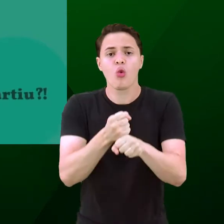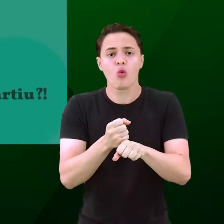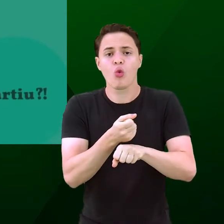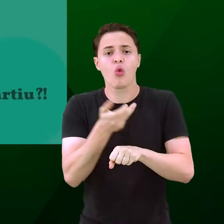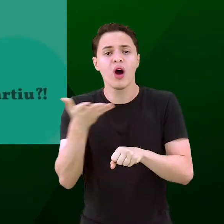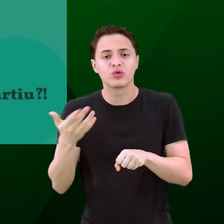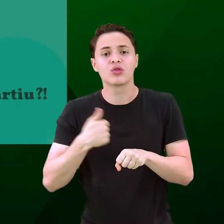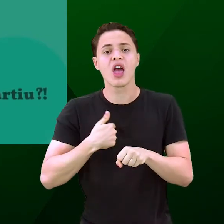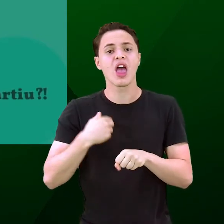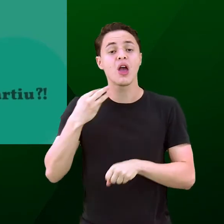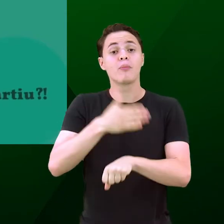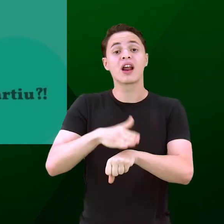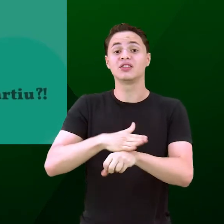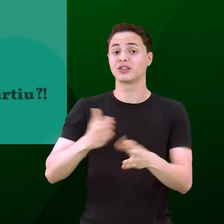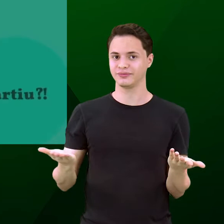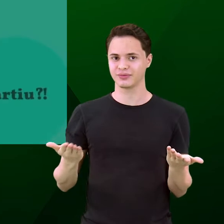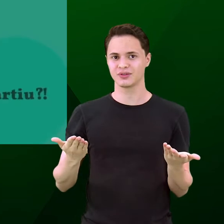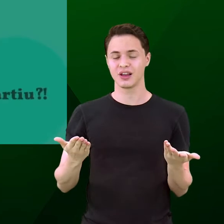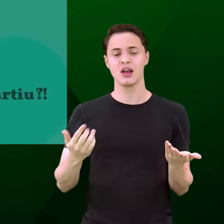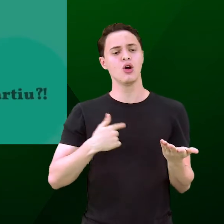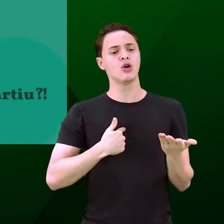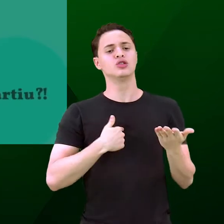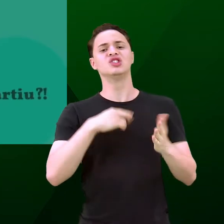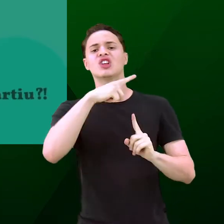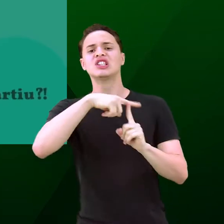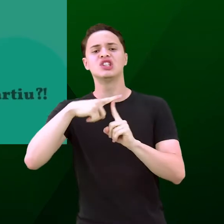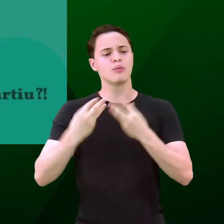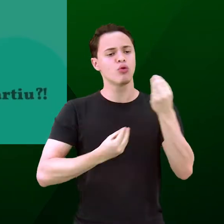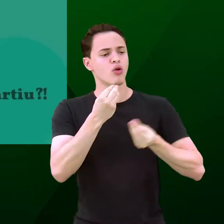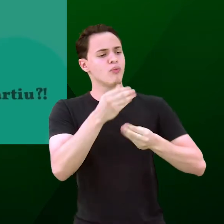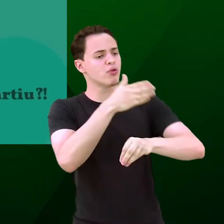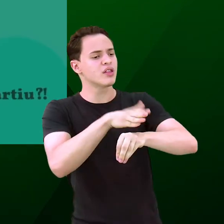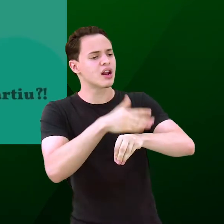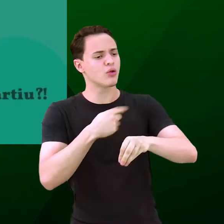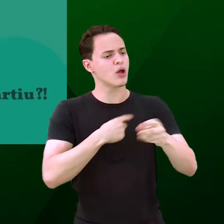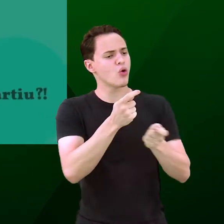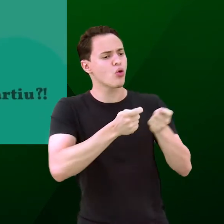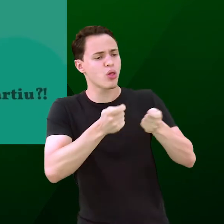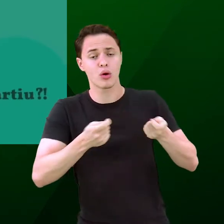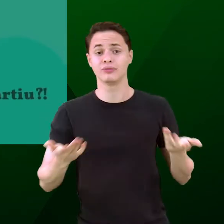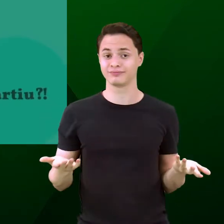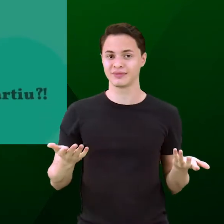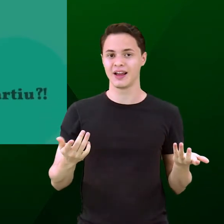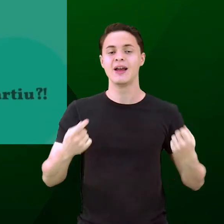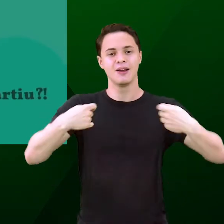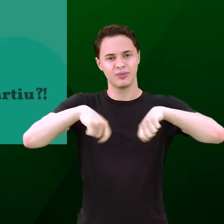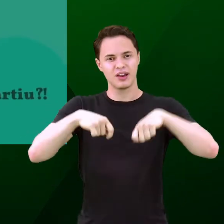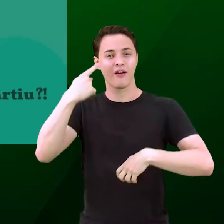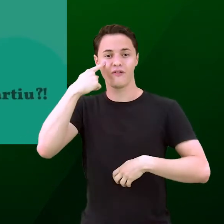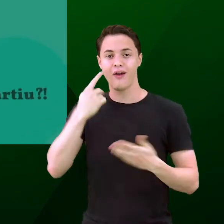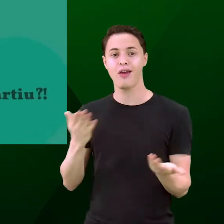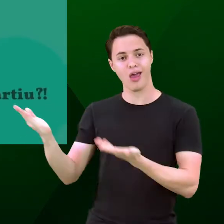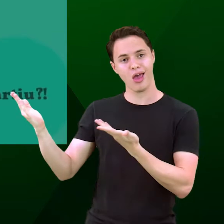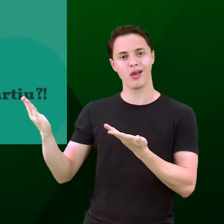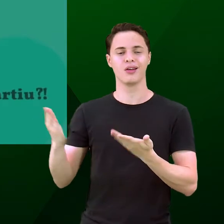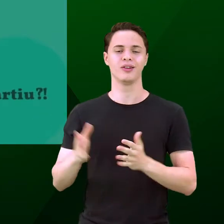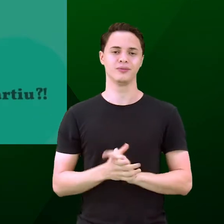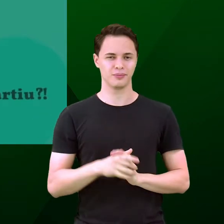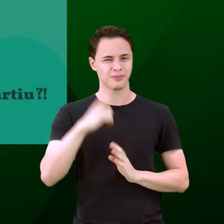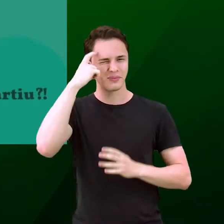outro. Então, avaliar o local, só tem uma esteira em casa que eu posso fazer o treino. Bom, a mecânica da corrida na esteira